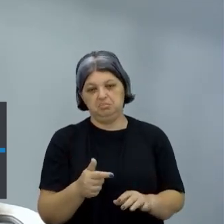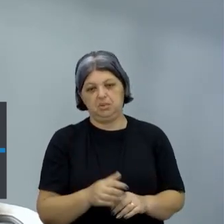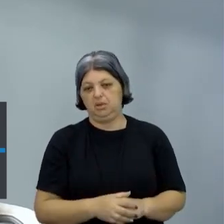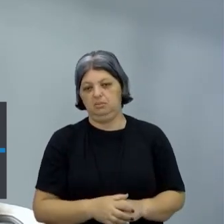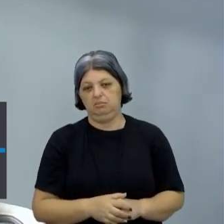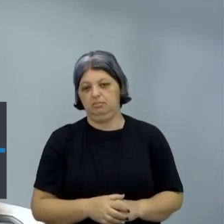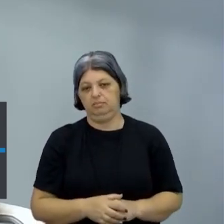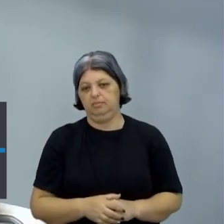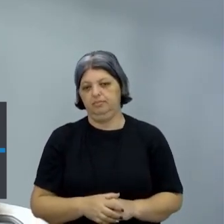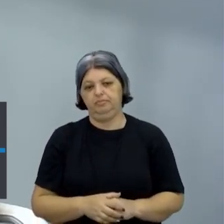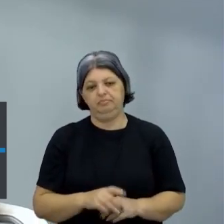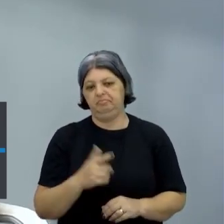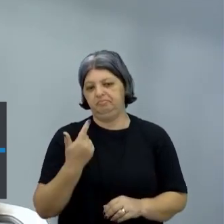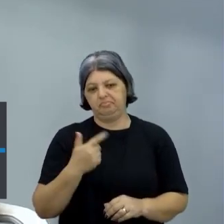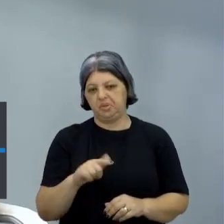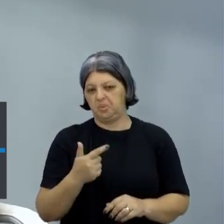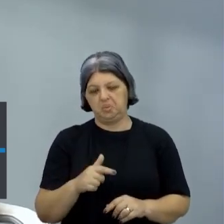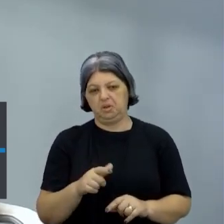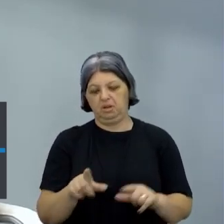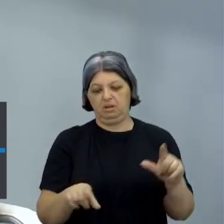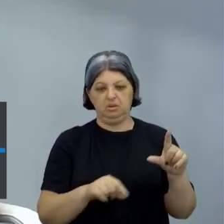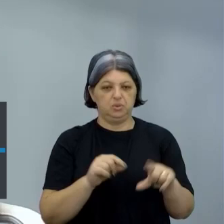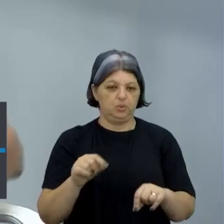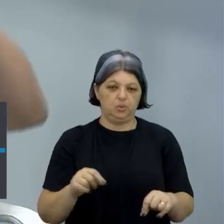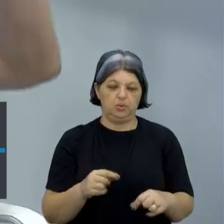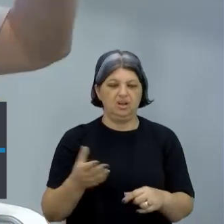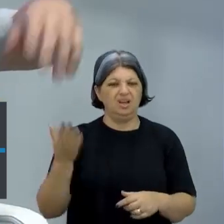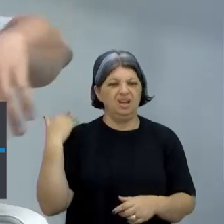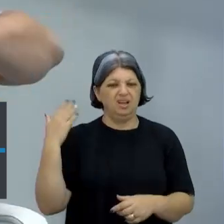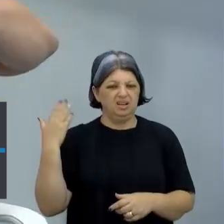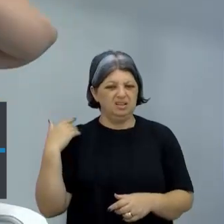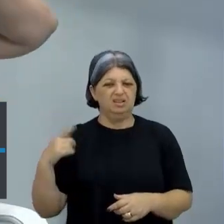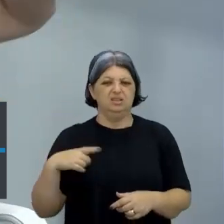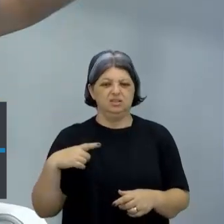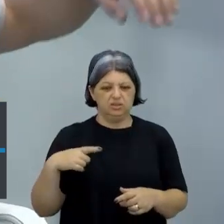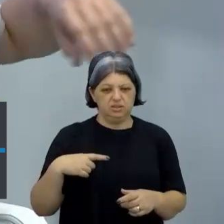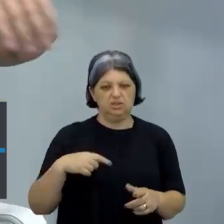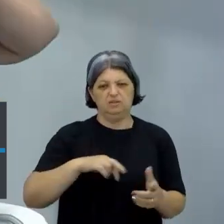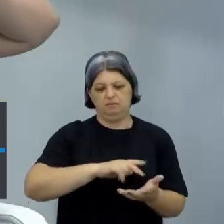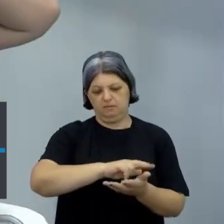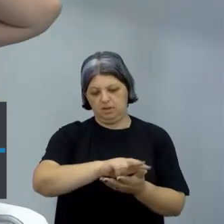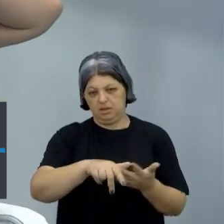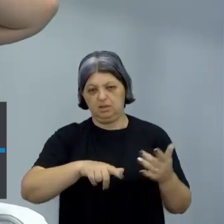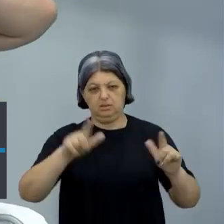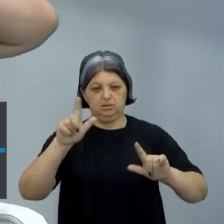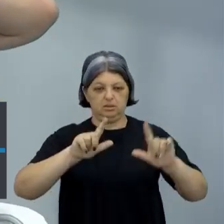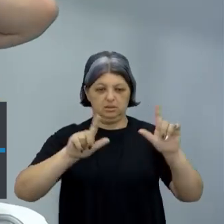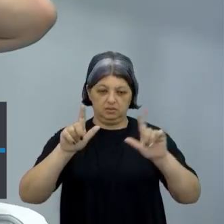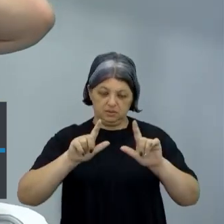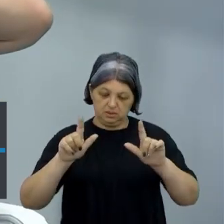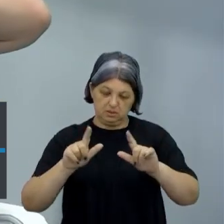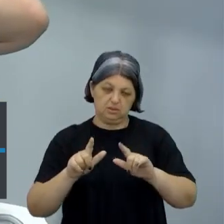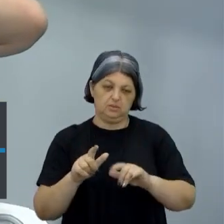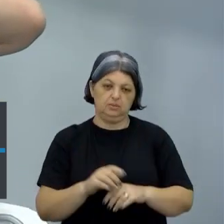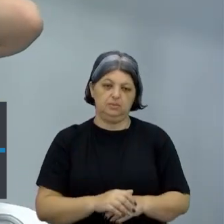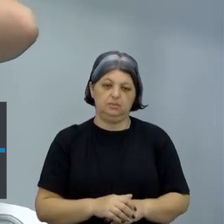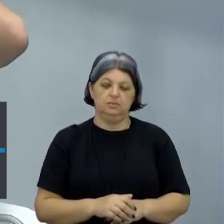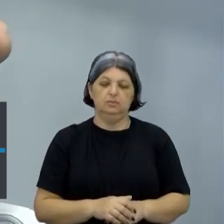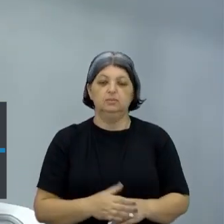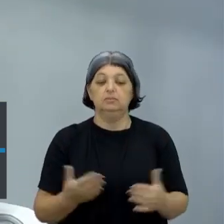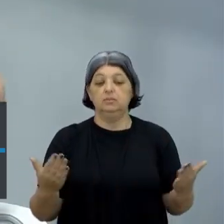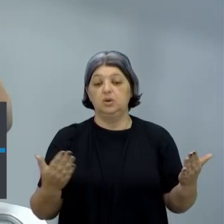não tem muita opção hoje. Foi o tempo que tinha programa de humor na Band, no SBT, na Globo. Hoje em dia é tudo muito restrito.